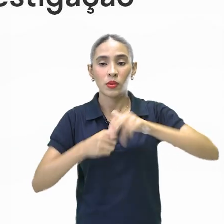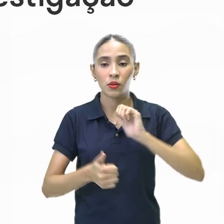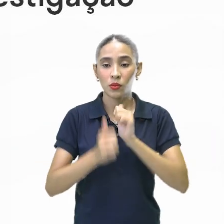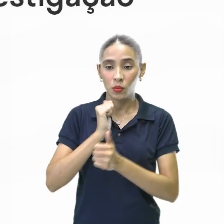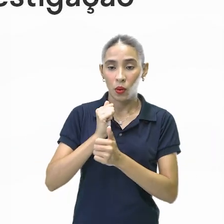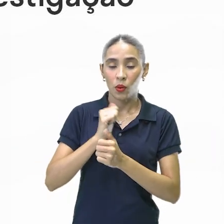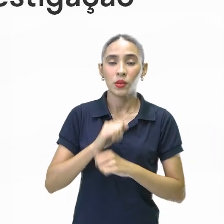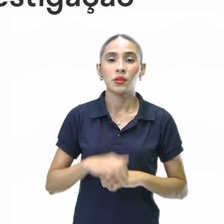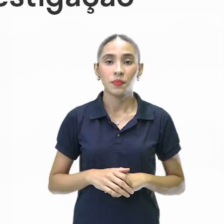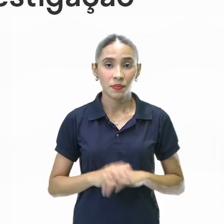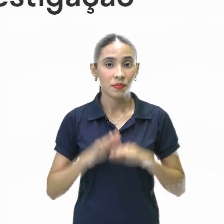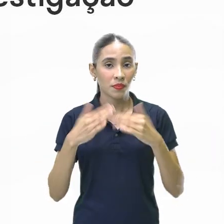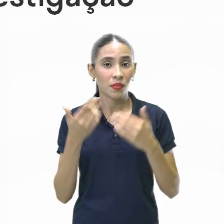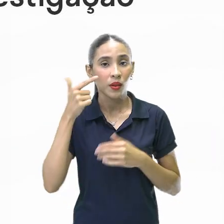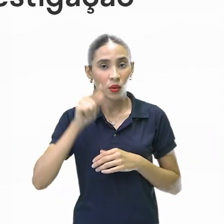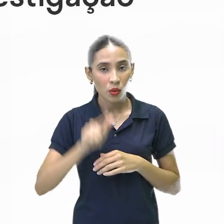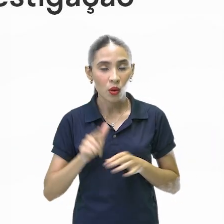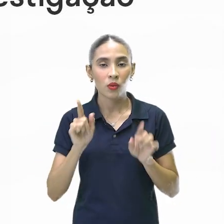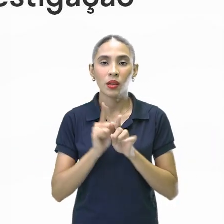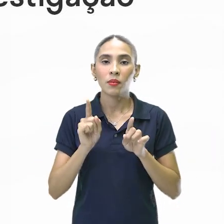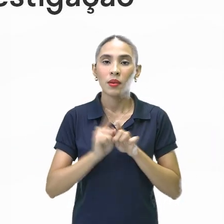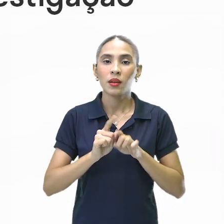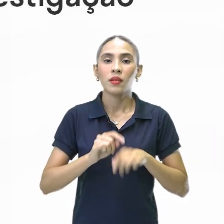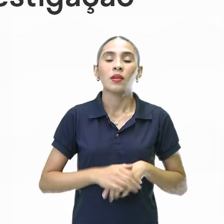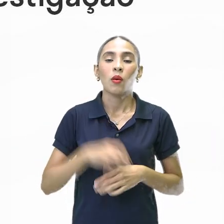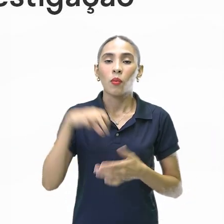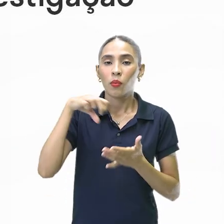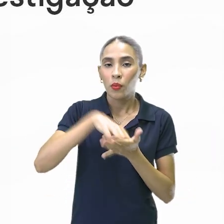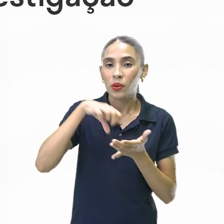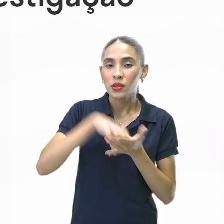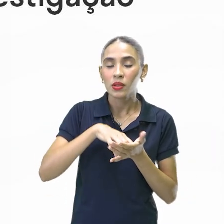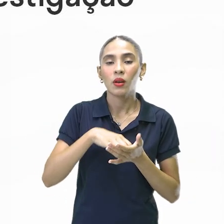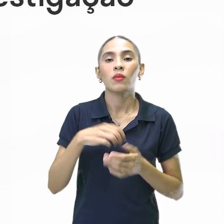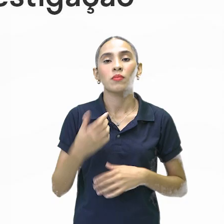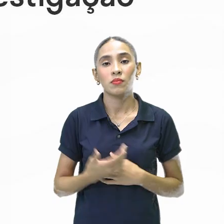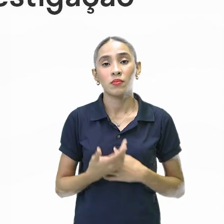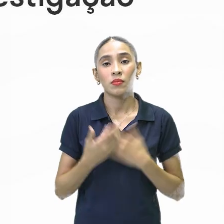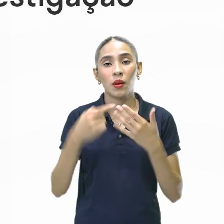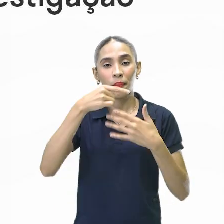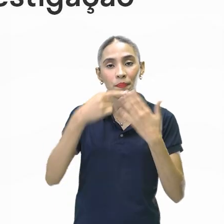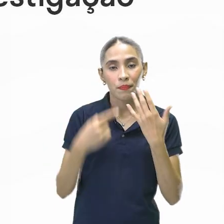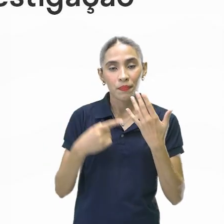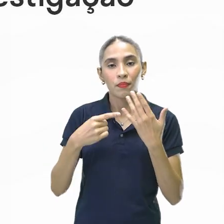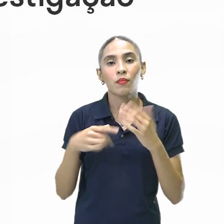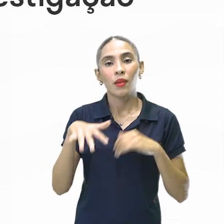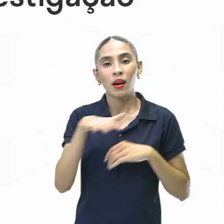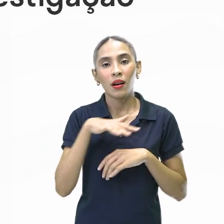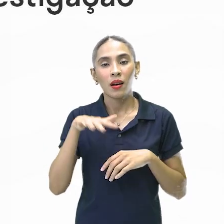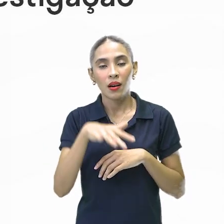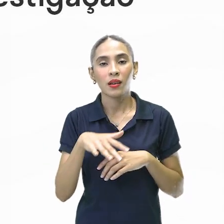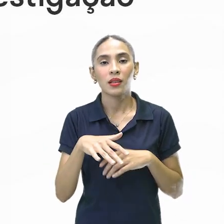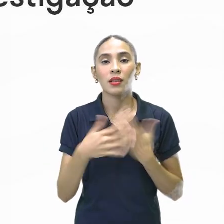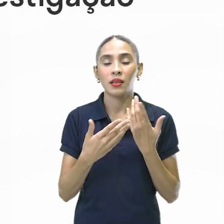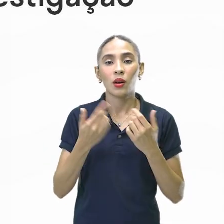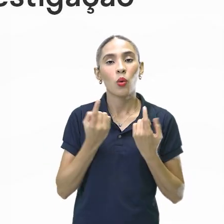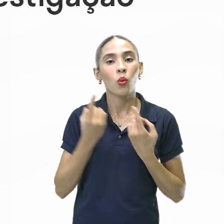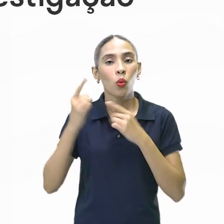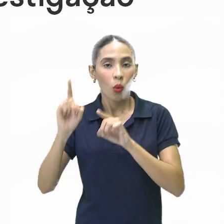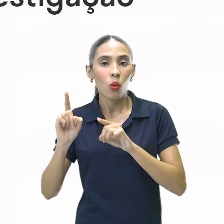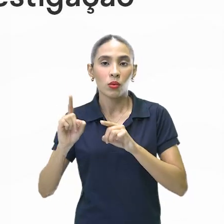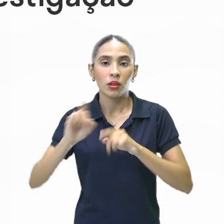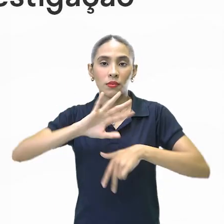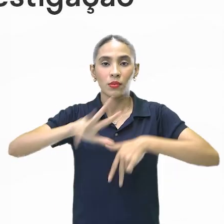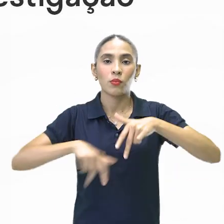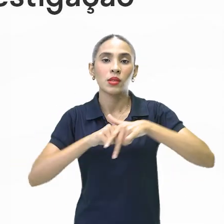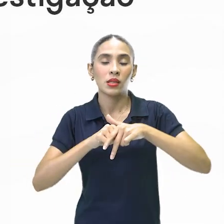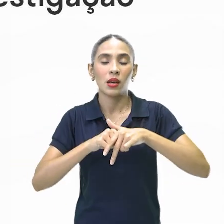esporte. Mais uma vez, a questão da punição aí vindo como alternativa para ir de encontro a essas questões, a